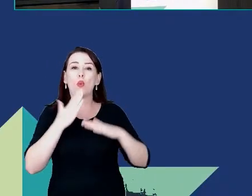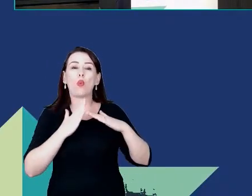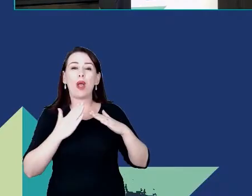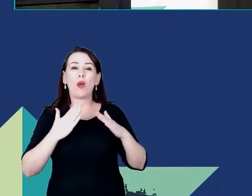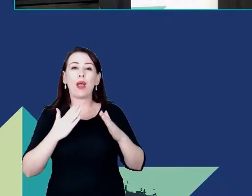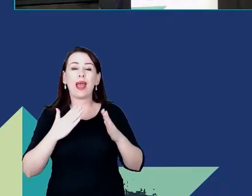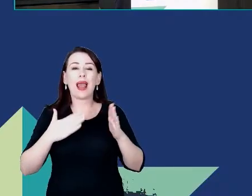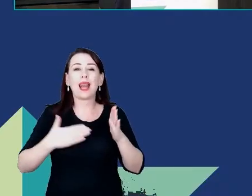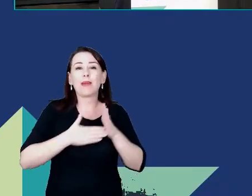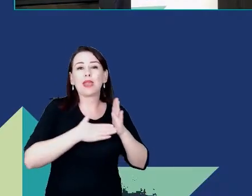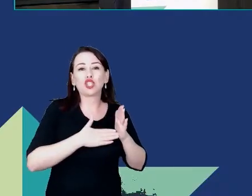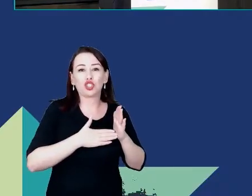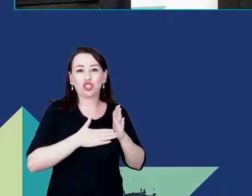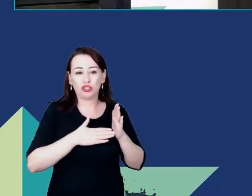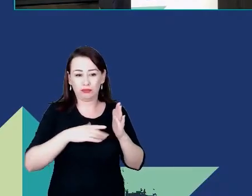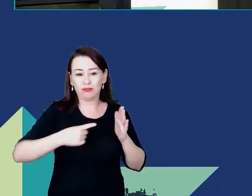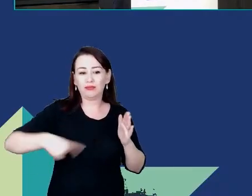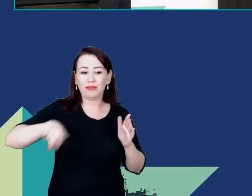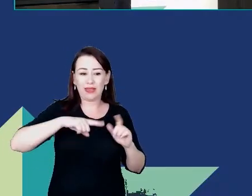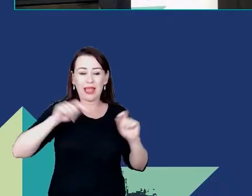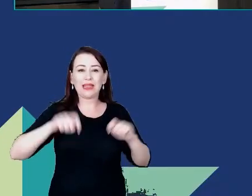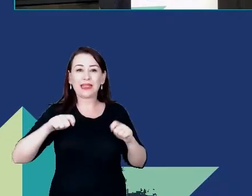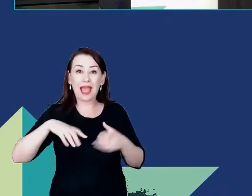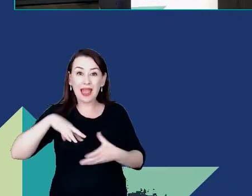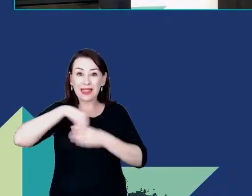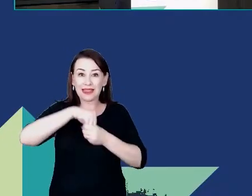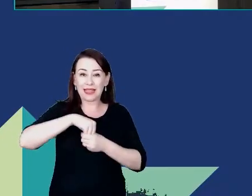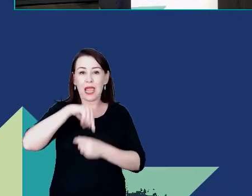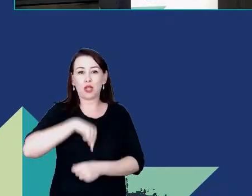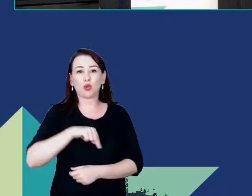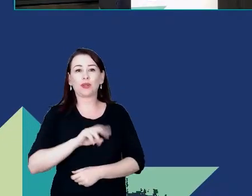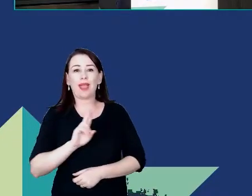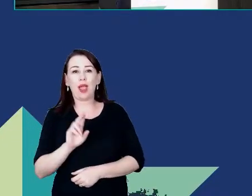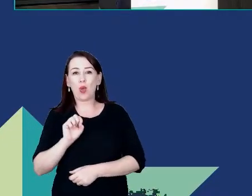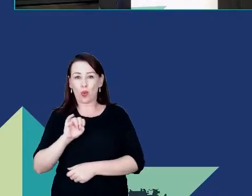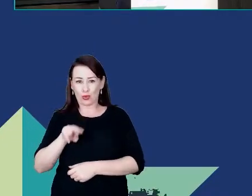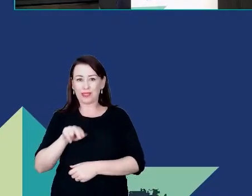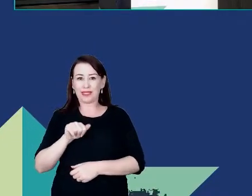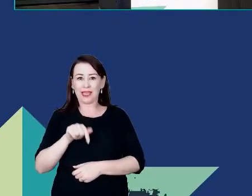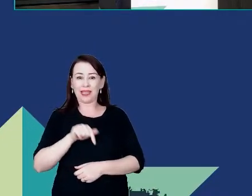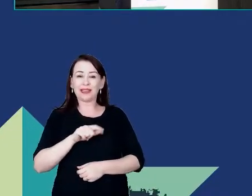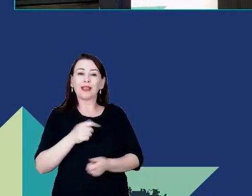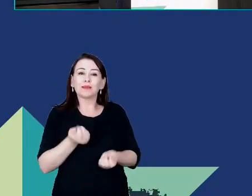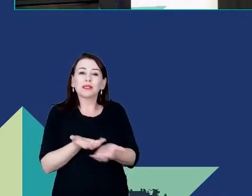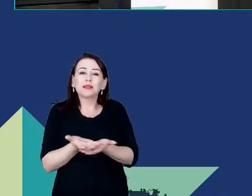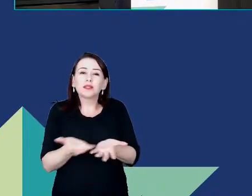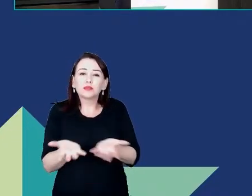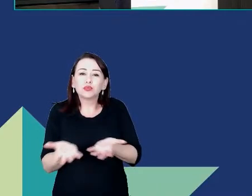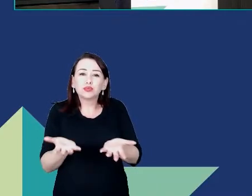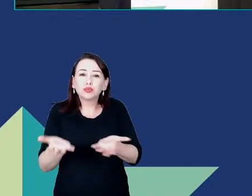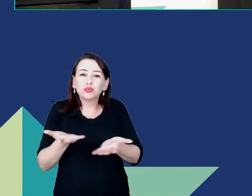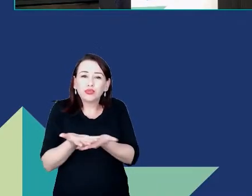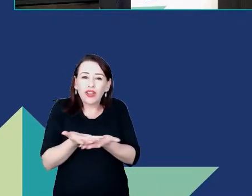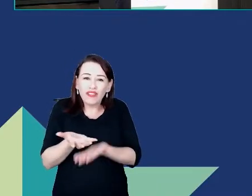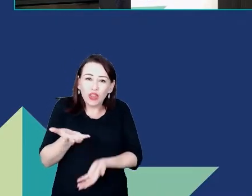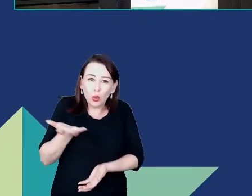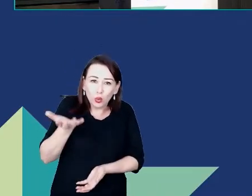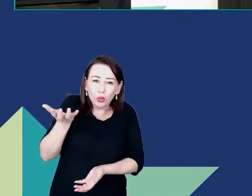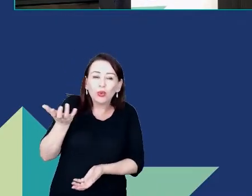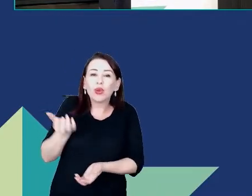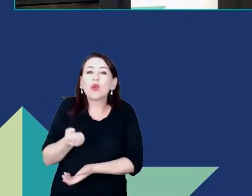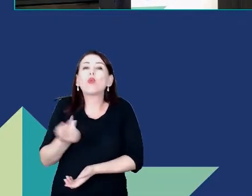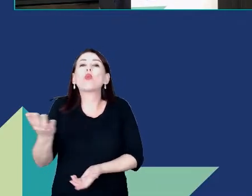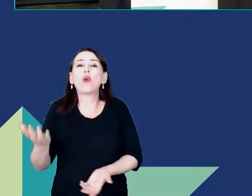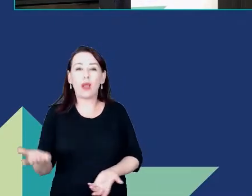operação da usina de filtragem, dos filtros, qual a capacidade de filtragem. Né? Aqui, quando a gente chegou na proporção